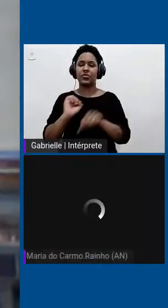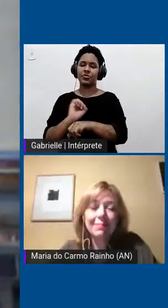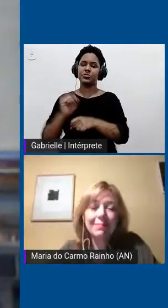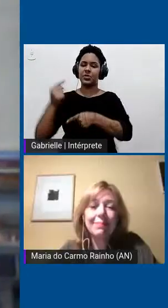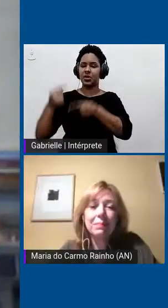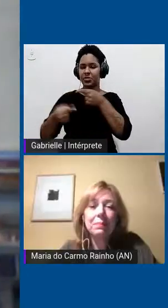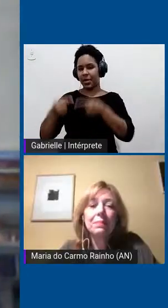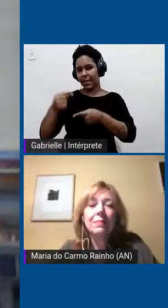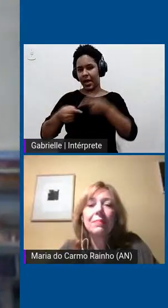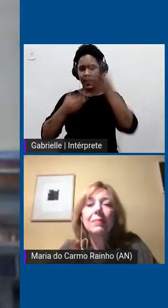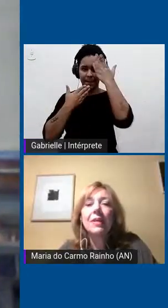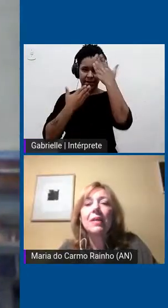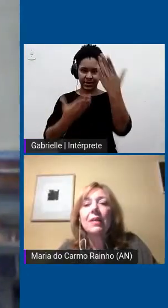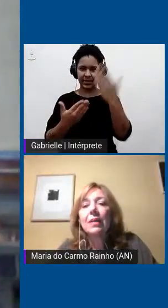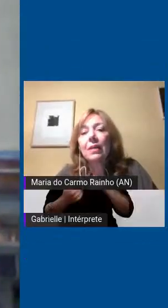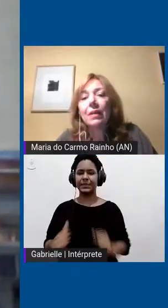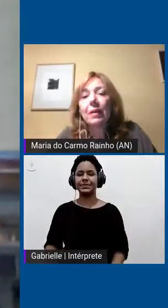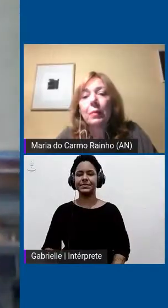Obrigada.